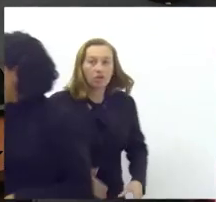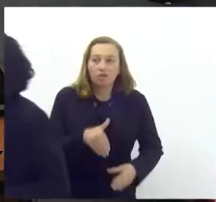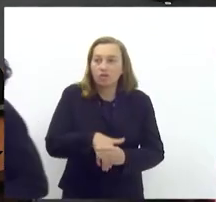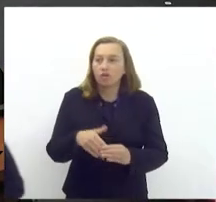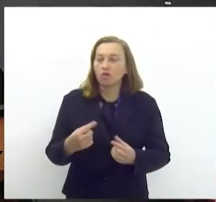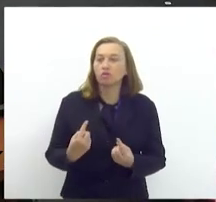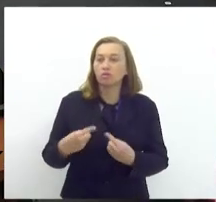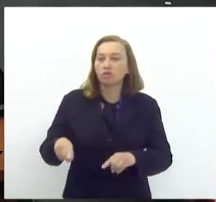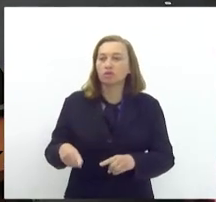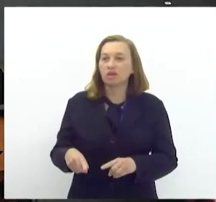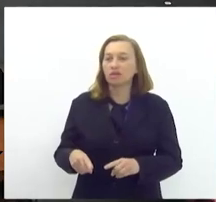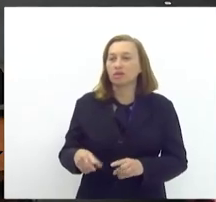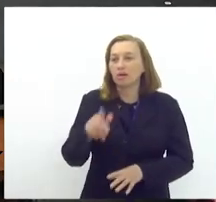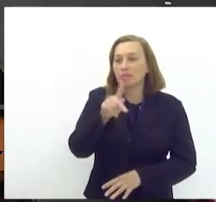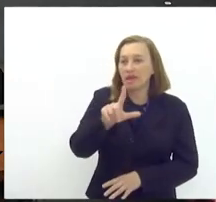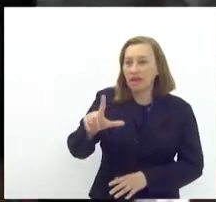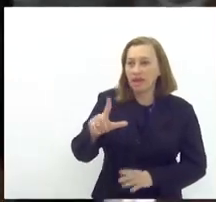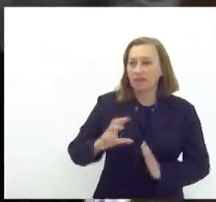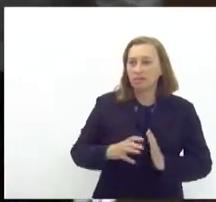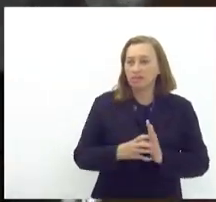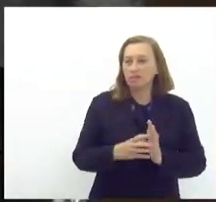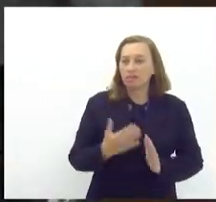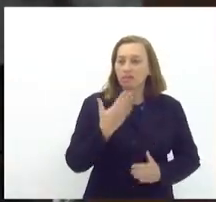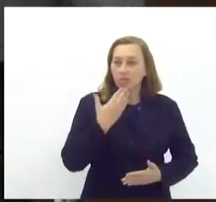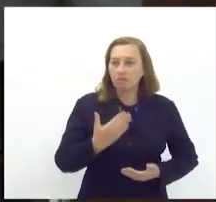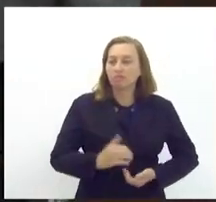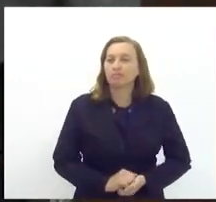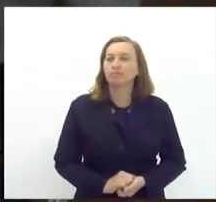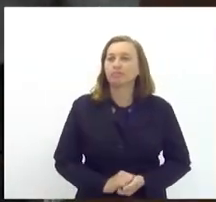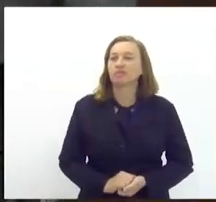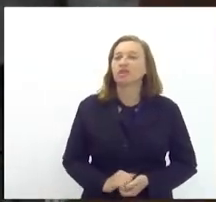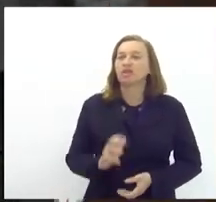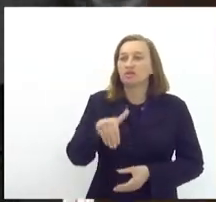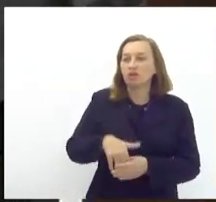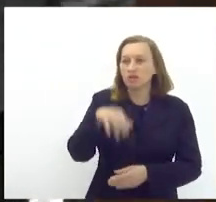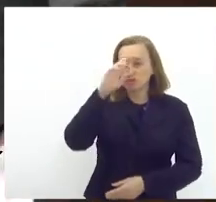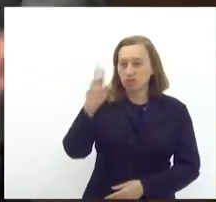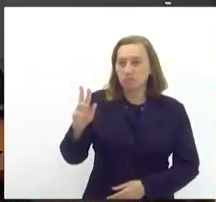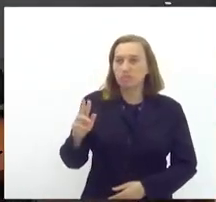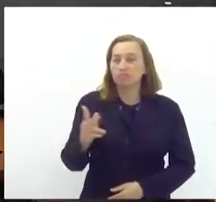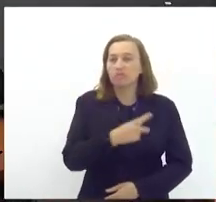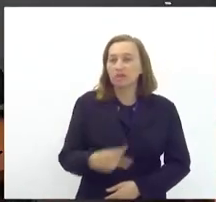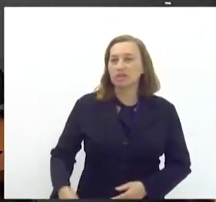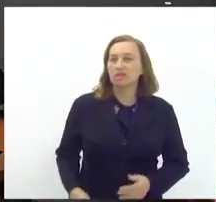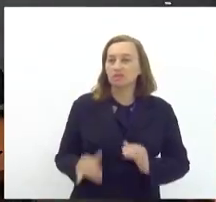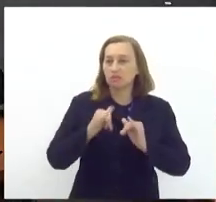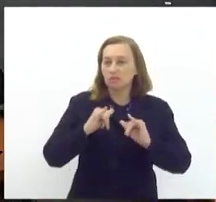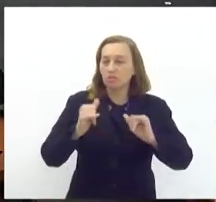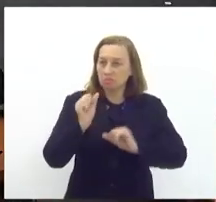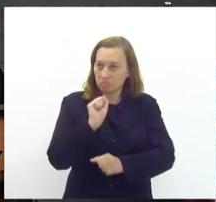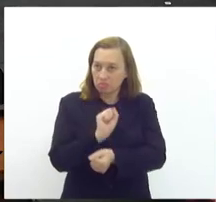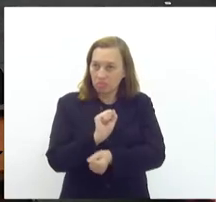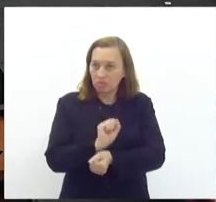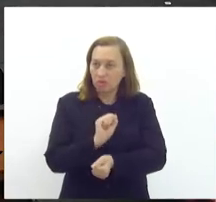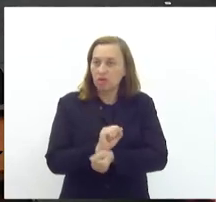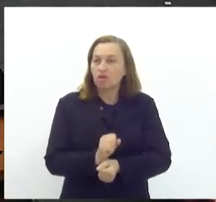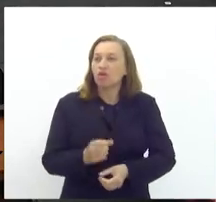pela bancada do pl por gentileza Muito obrigado declaração de votos um minuto voto contrário